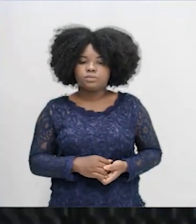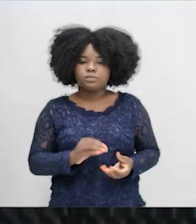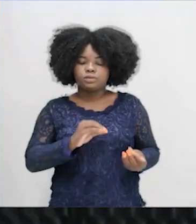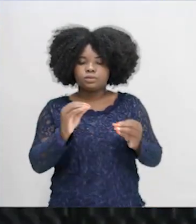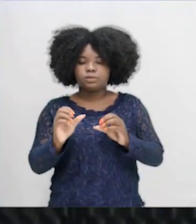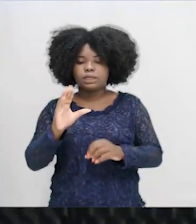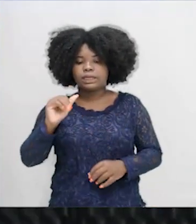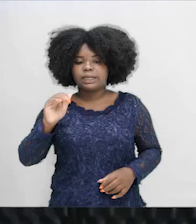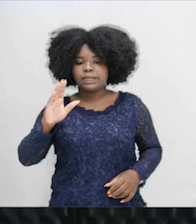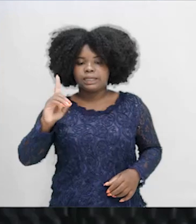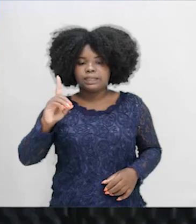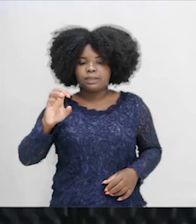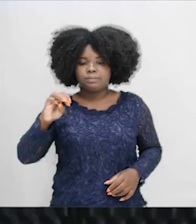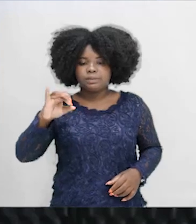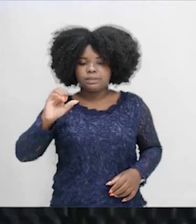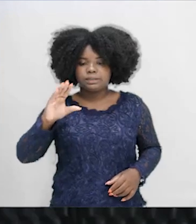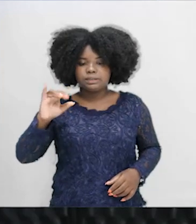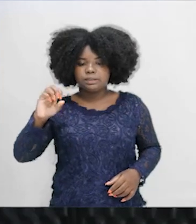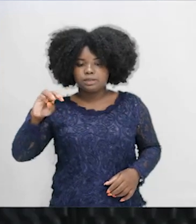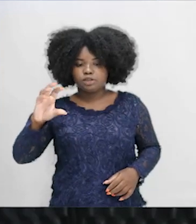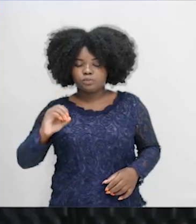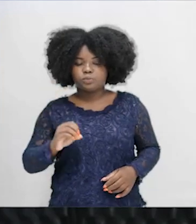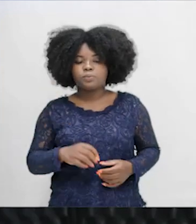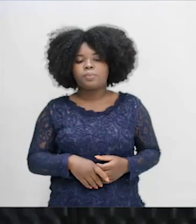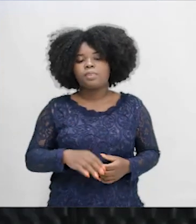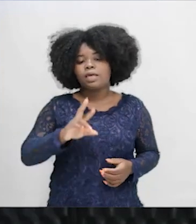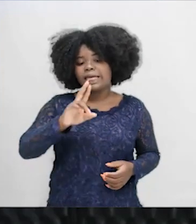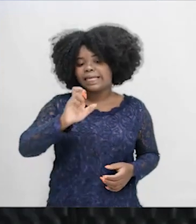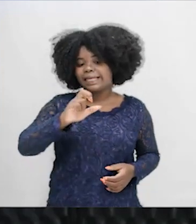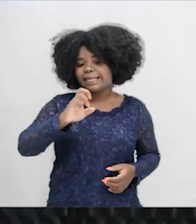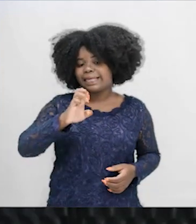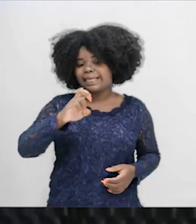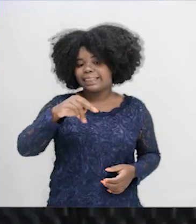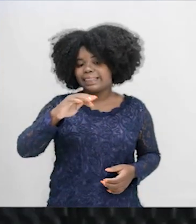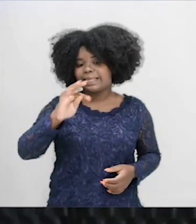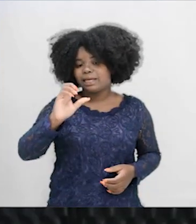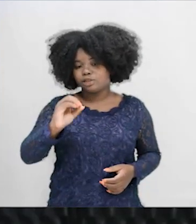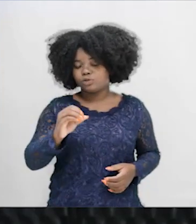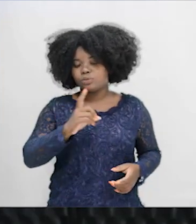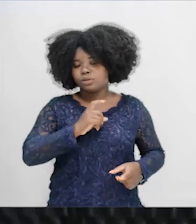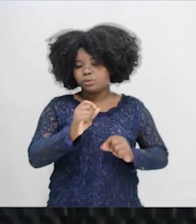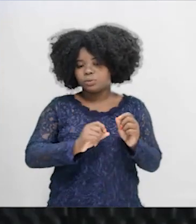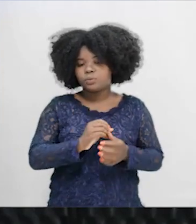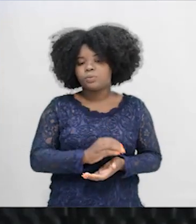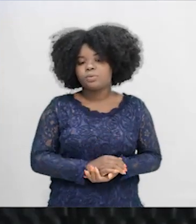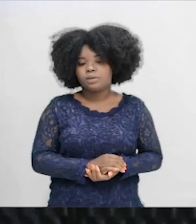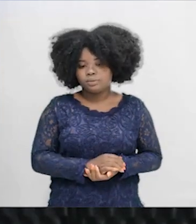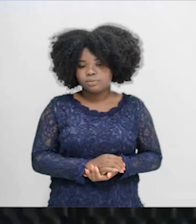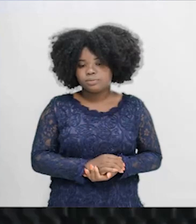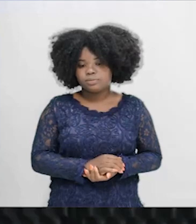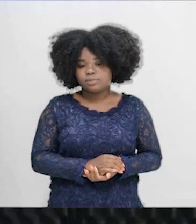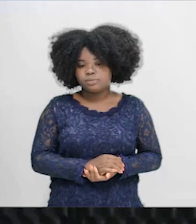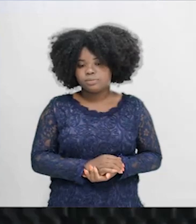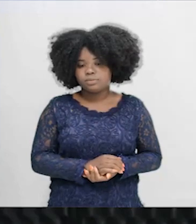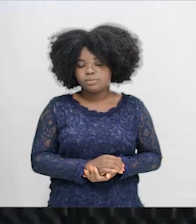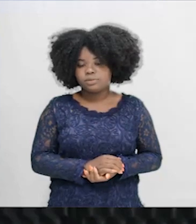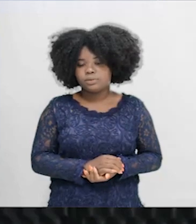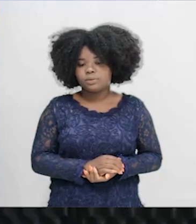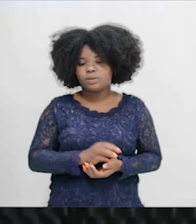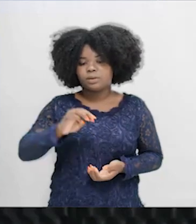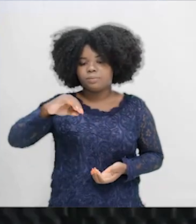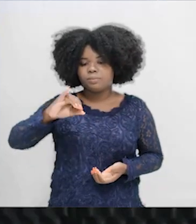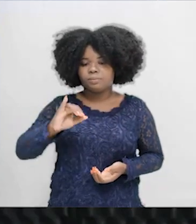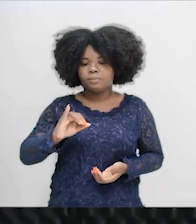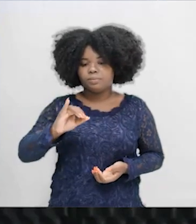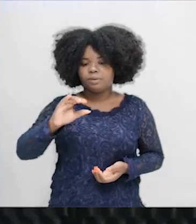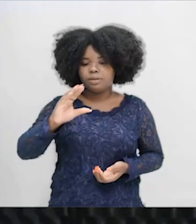academicismo brasileiro. Já o Renato Castro, em 1930, né, ele faz o Gato Félix e o Mickey Mouse, lá